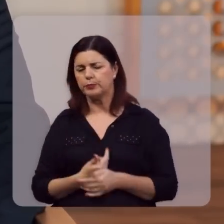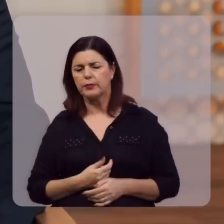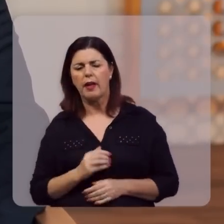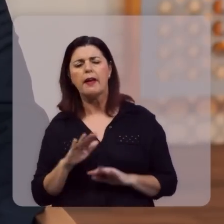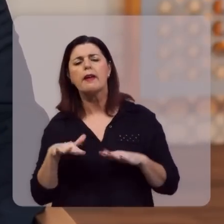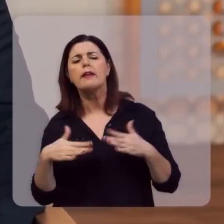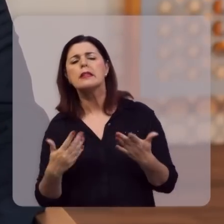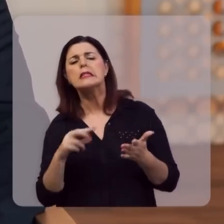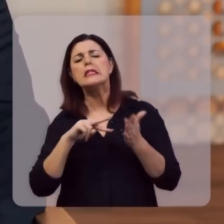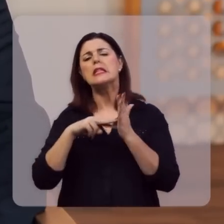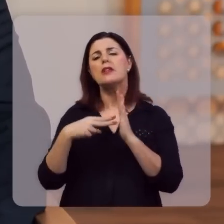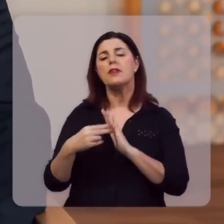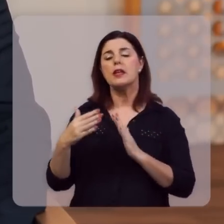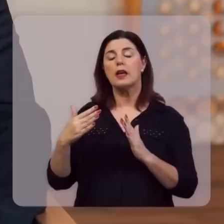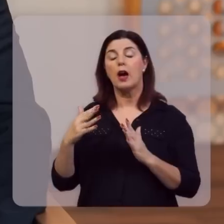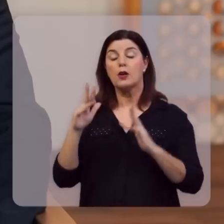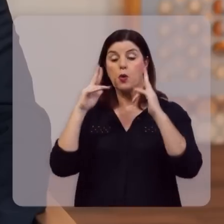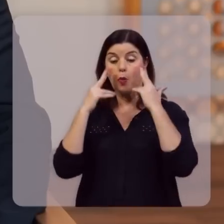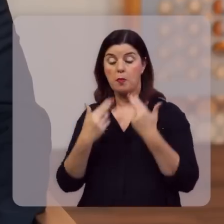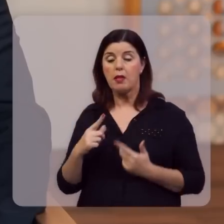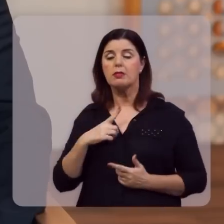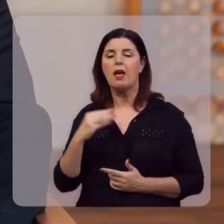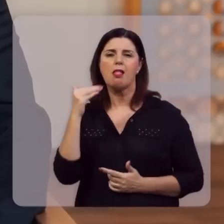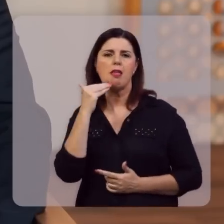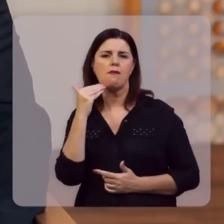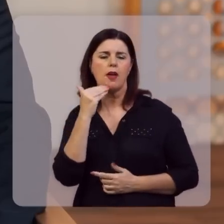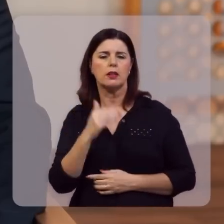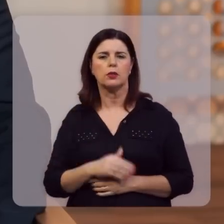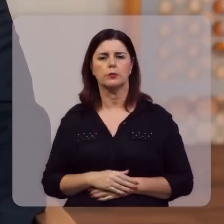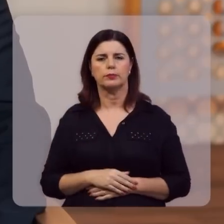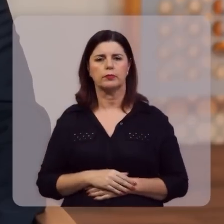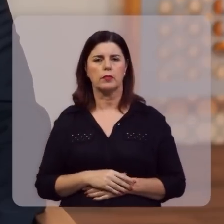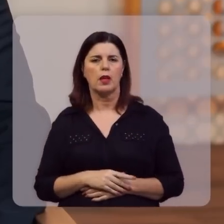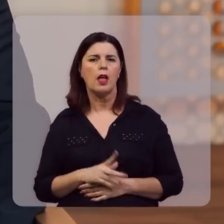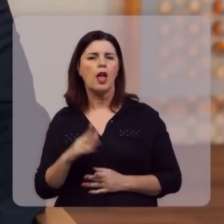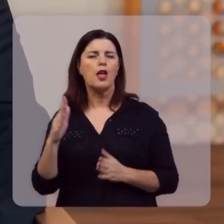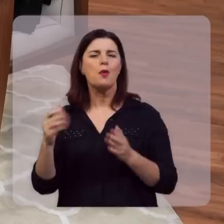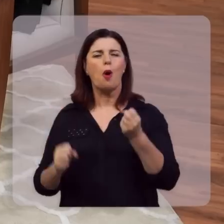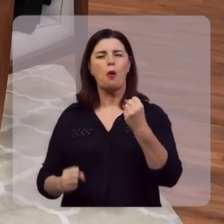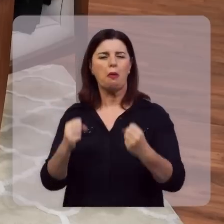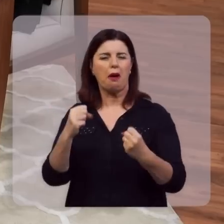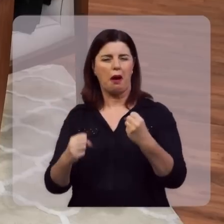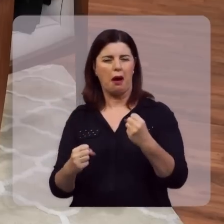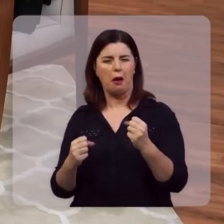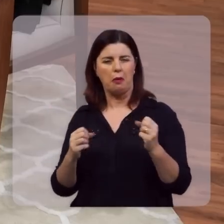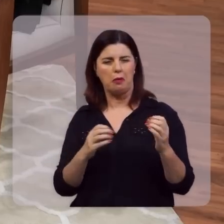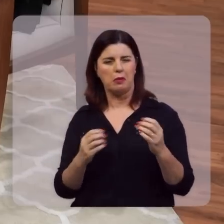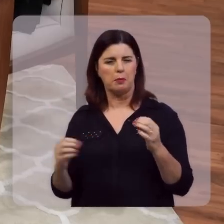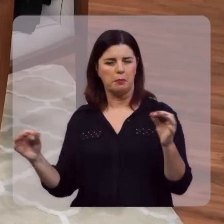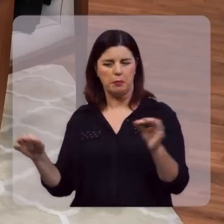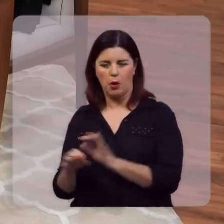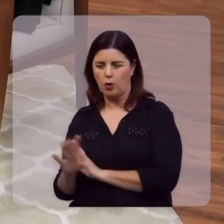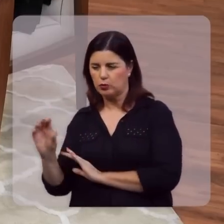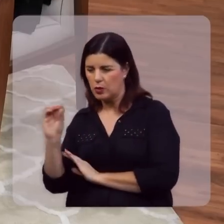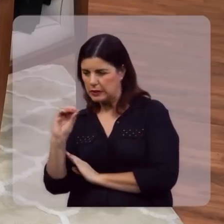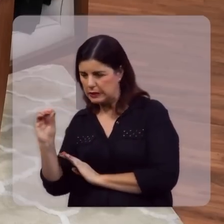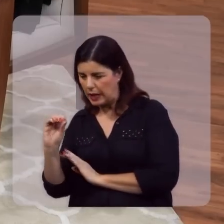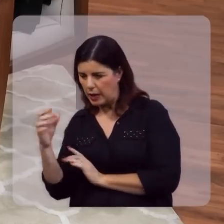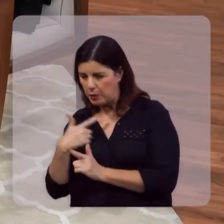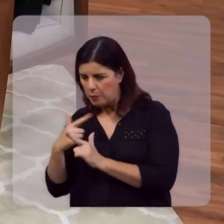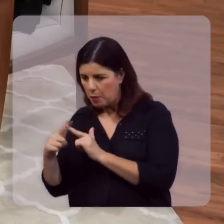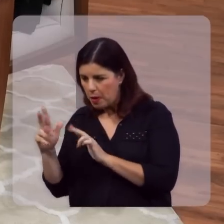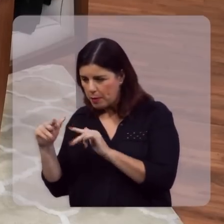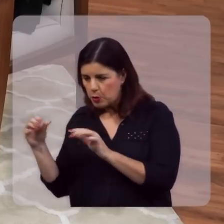então, que o ser humano tem um defeito de fabricação? Como aquele carro que sai da linha de produção com algum problema que nunca